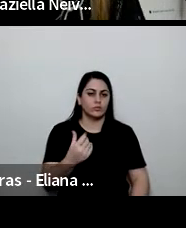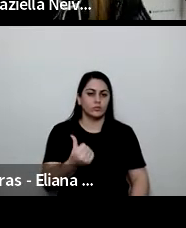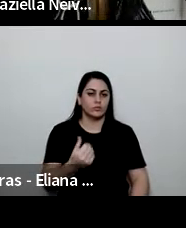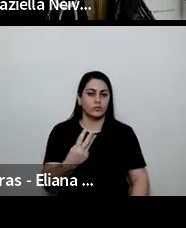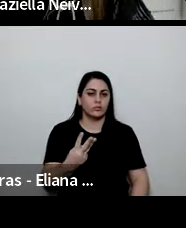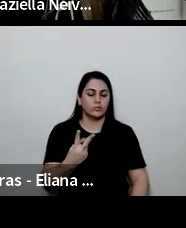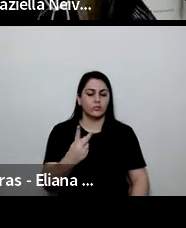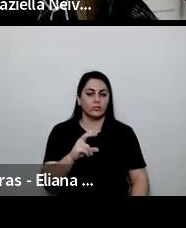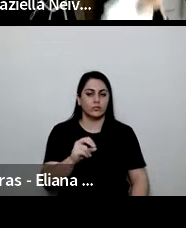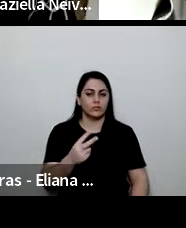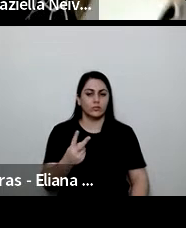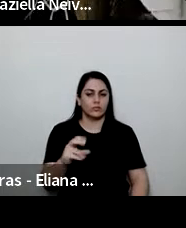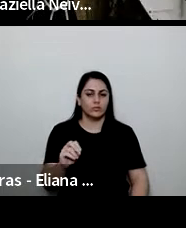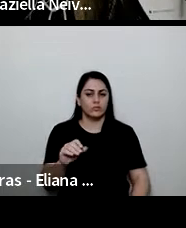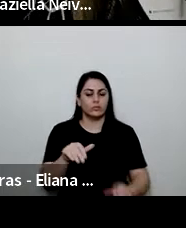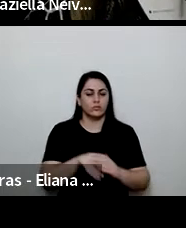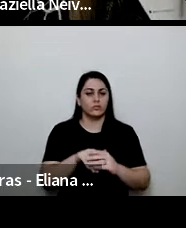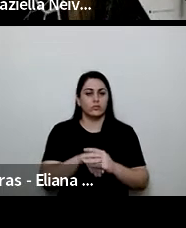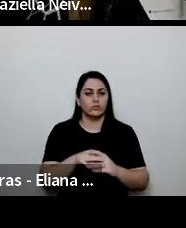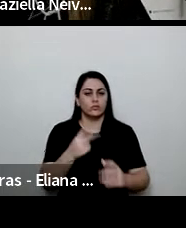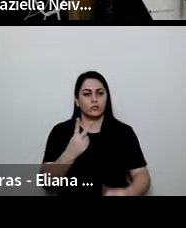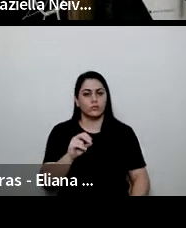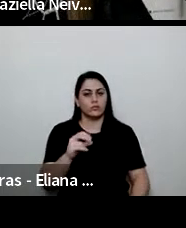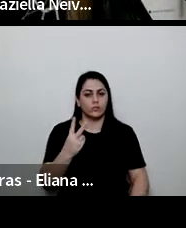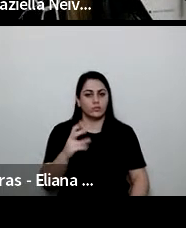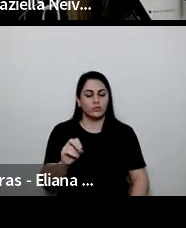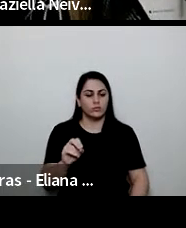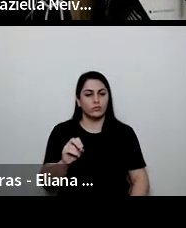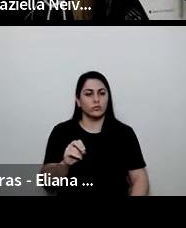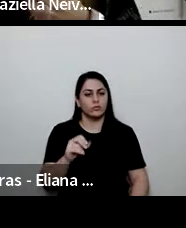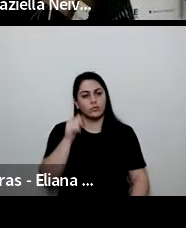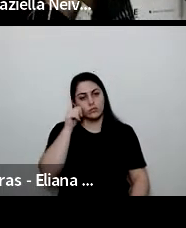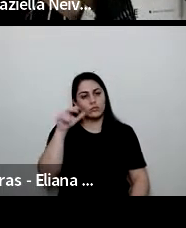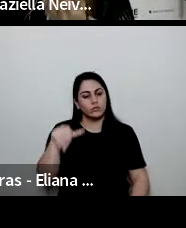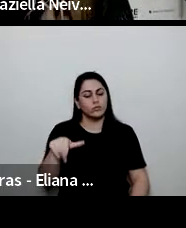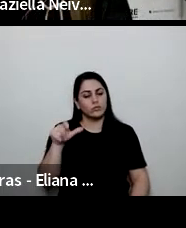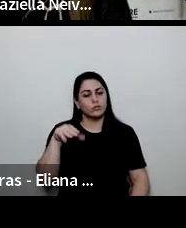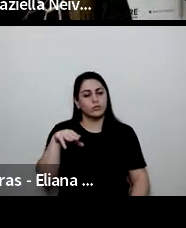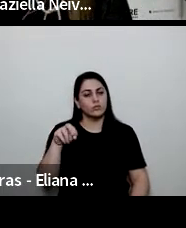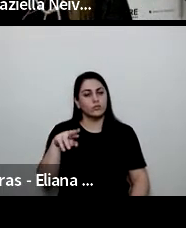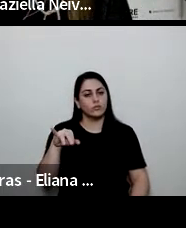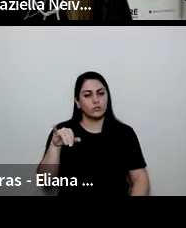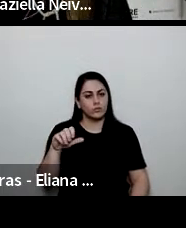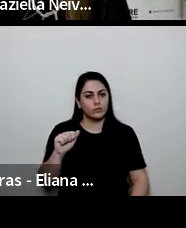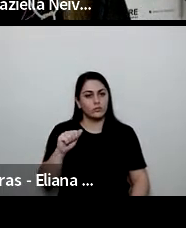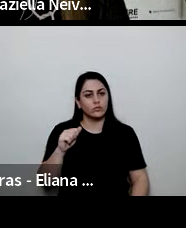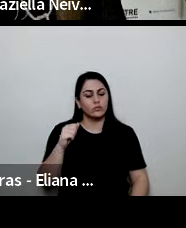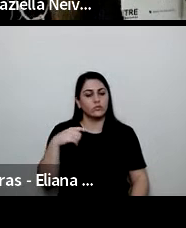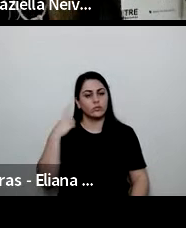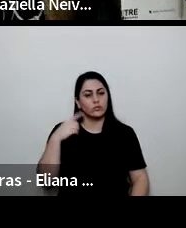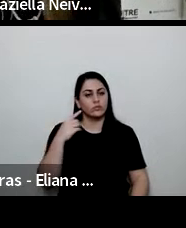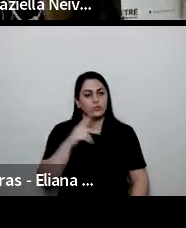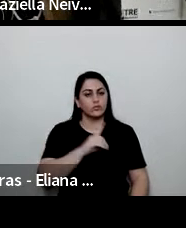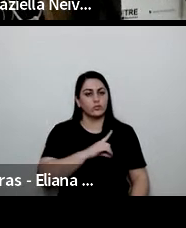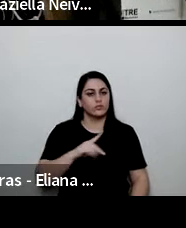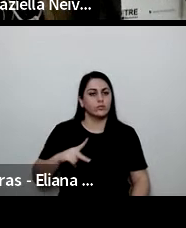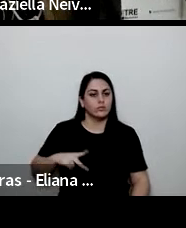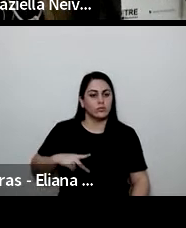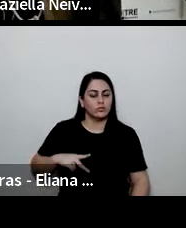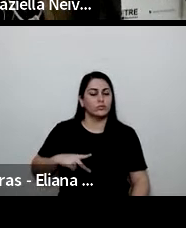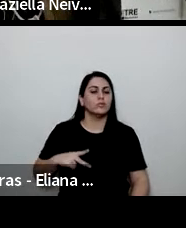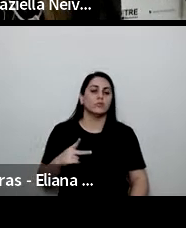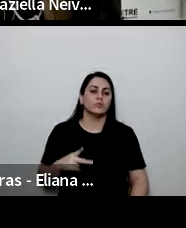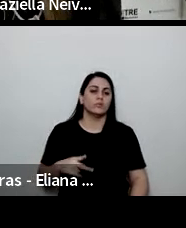2020 eleições 2020 agravante Maria José dos Santos Moreira advogado Defensoria Pública da União